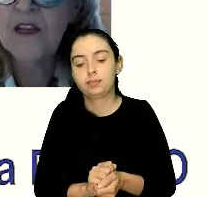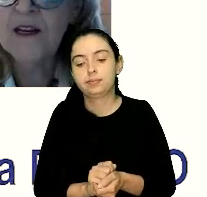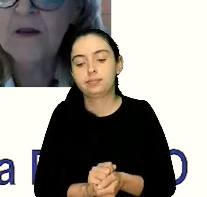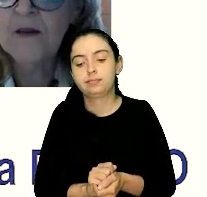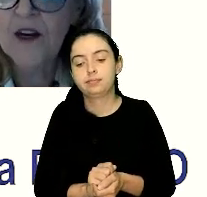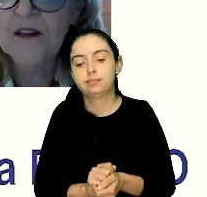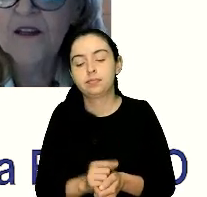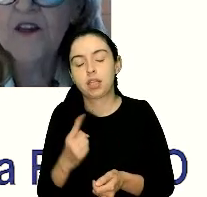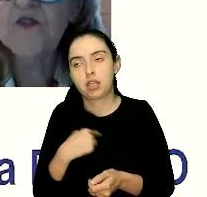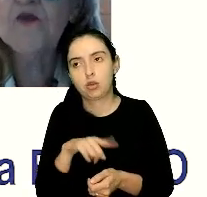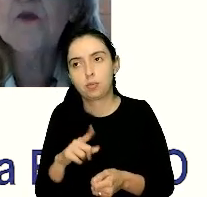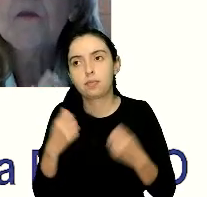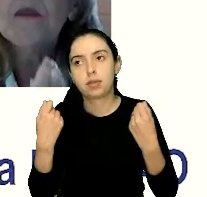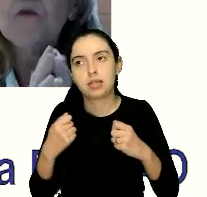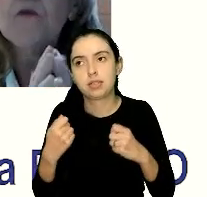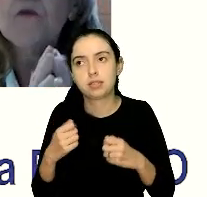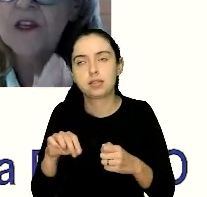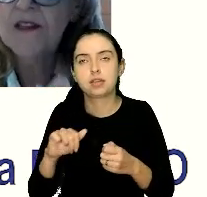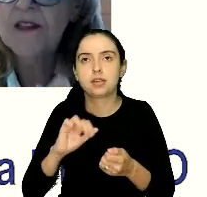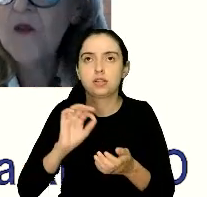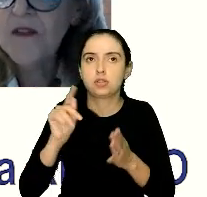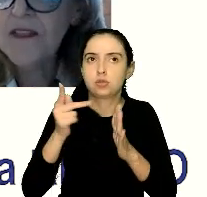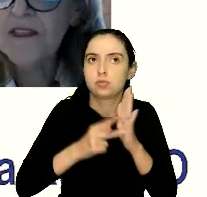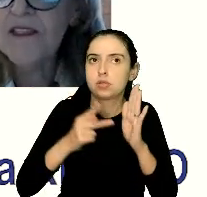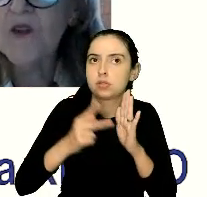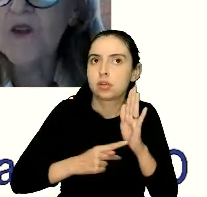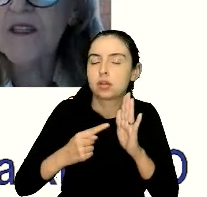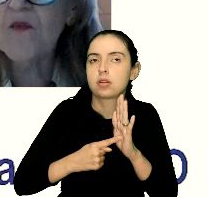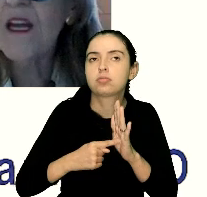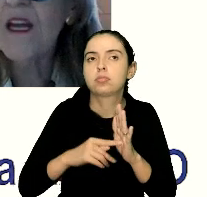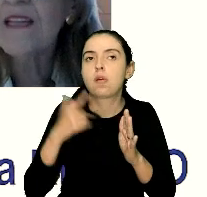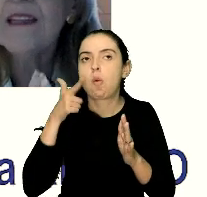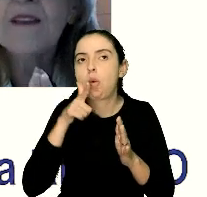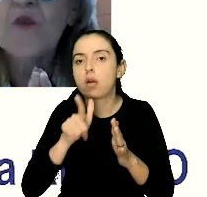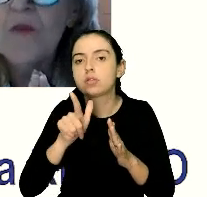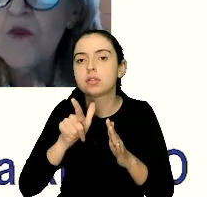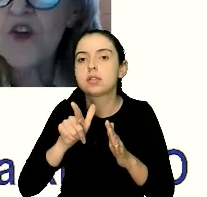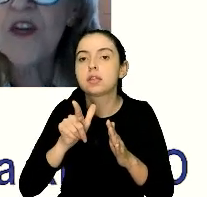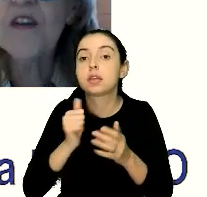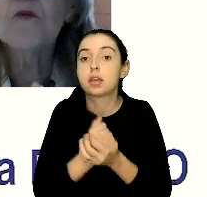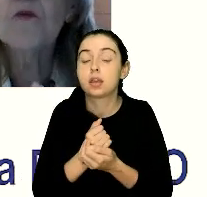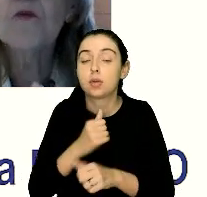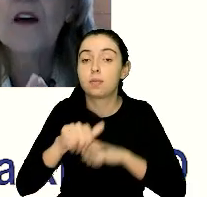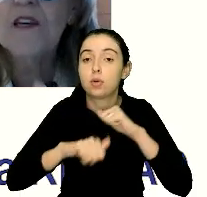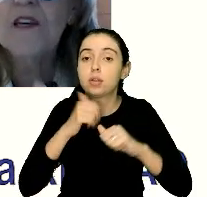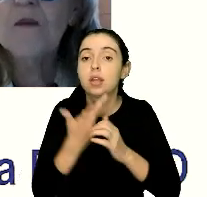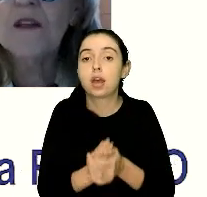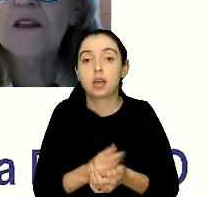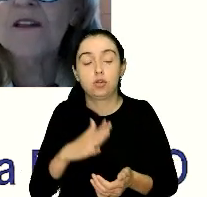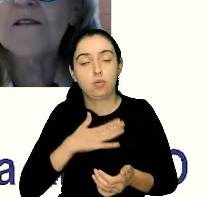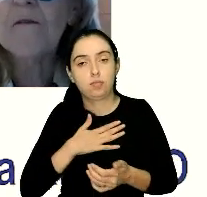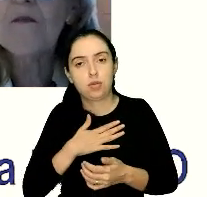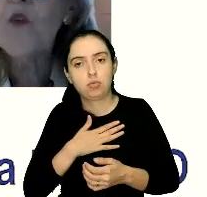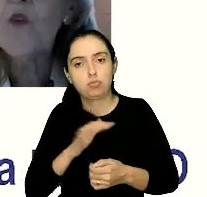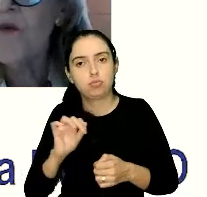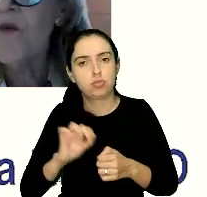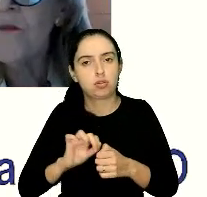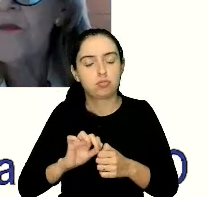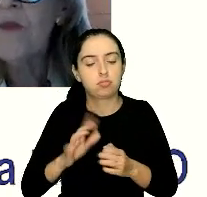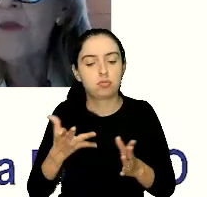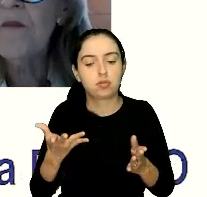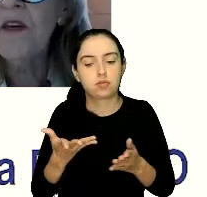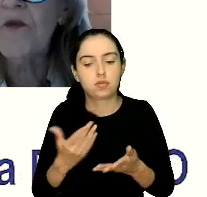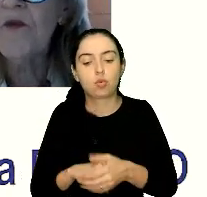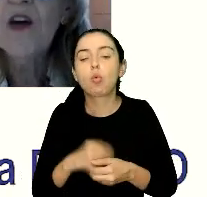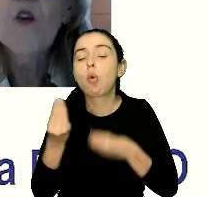eu vou ter que elaborar isso e vou ter que dar conta dessa situação do meu jeito, da minha maneira.